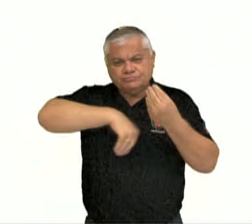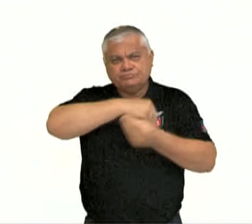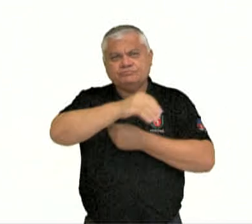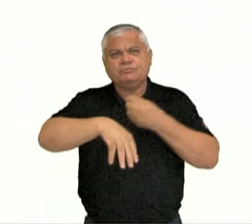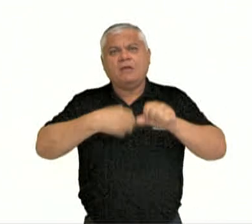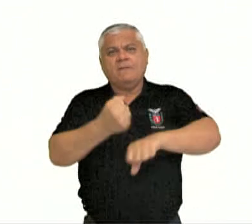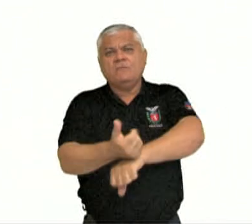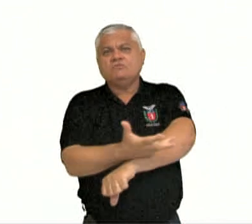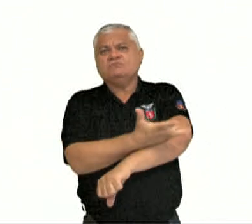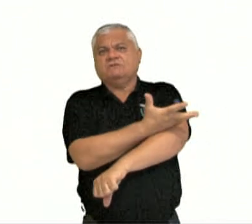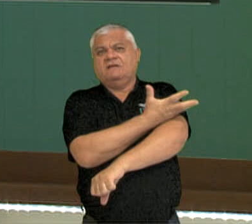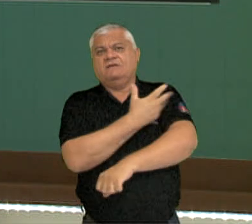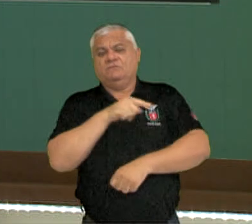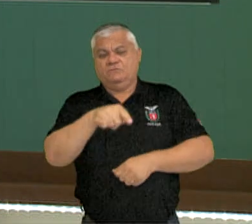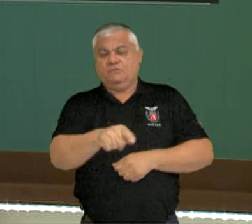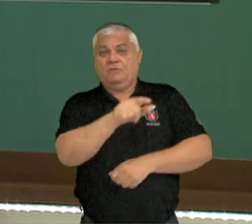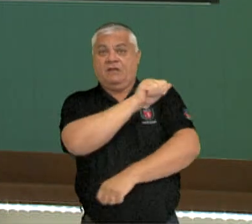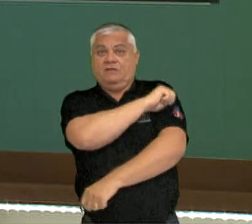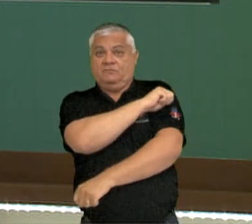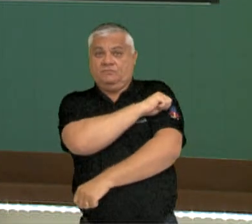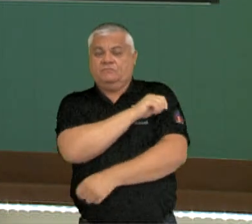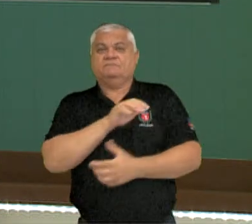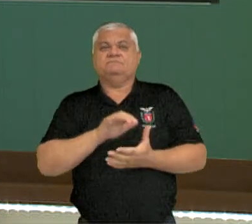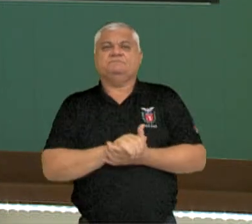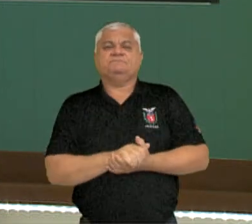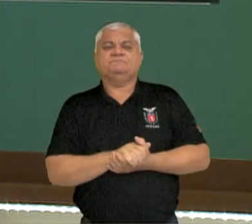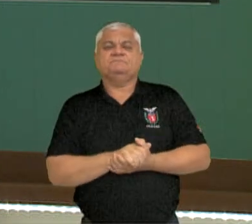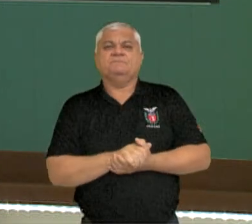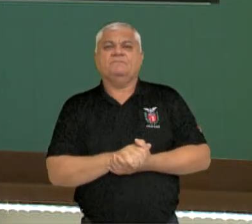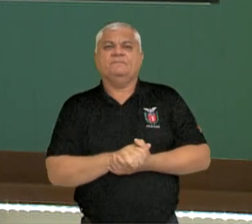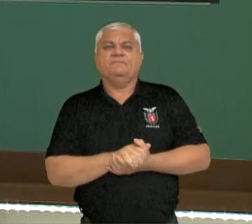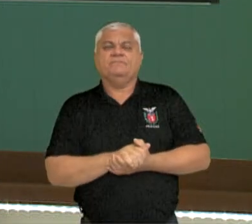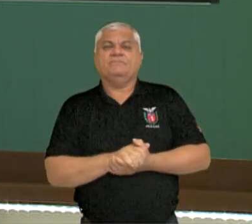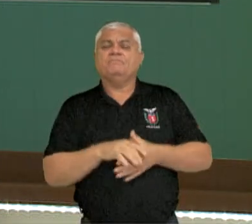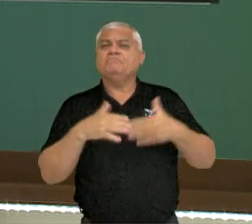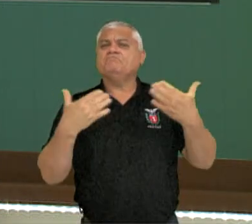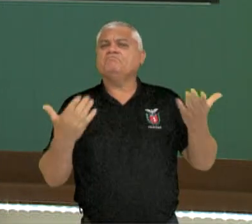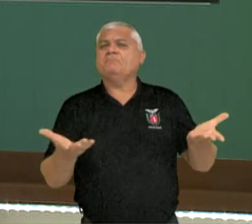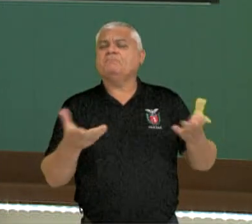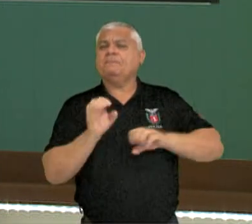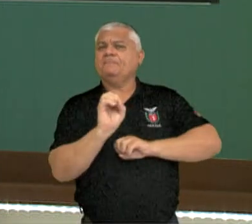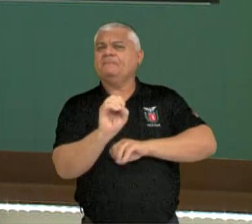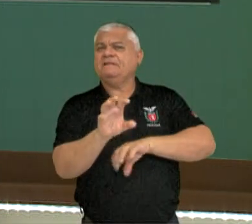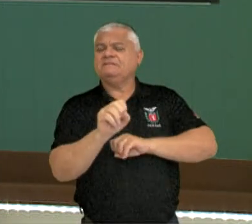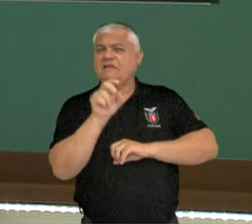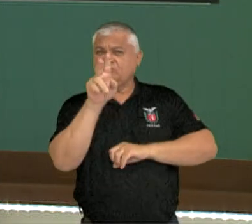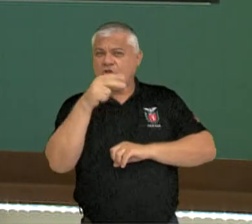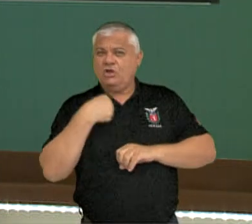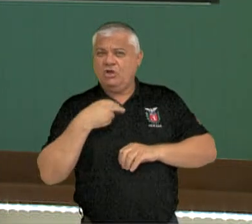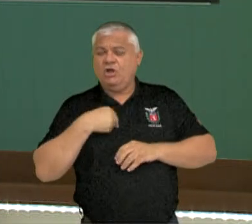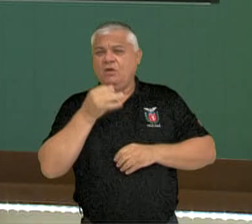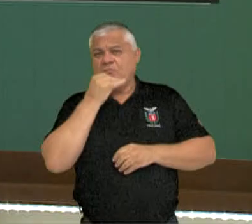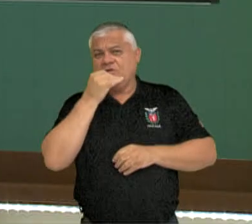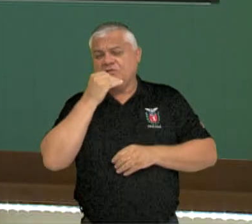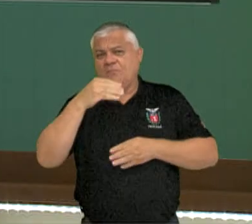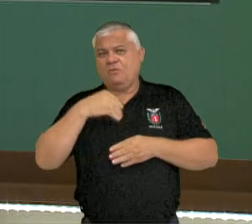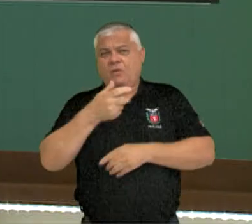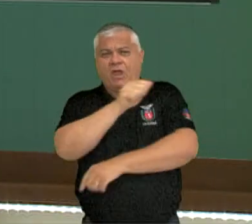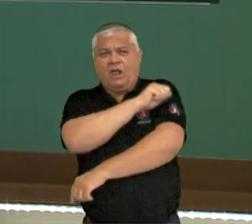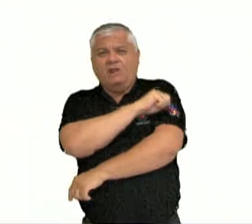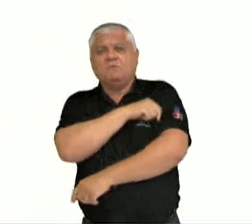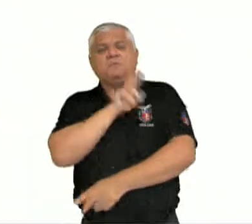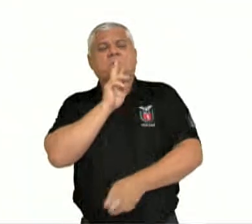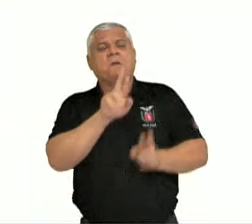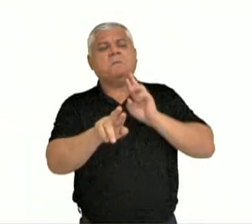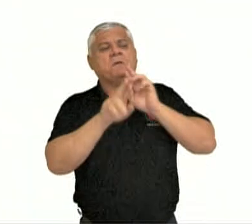do aprendente. Uma forma de ensinar que não visa apenas levar os alunos a darem